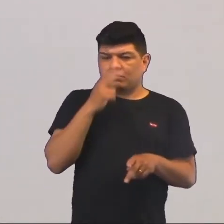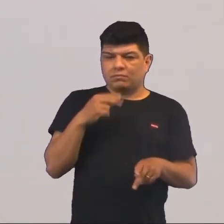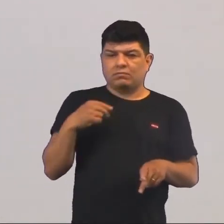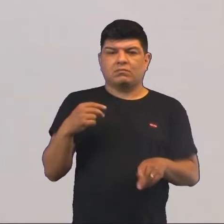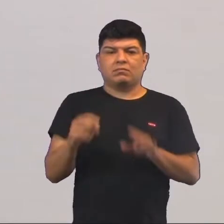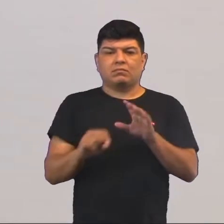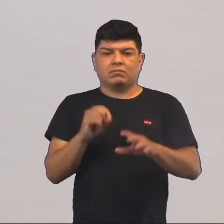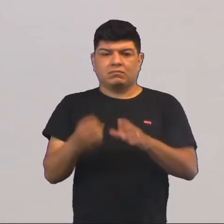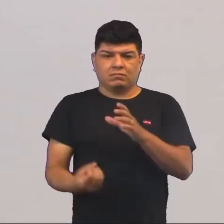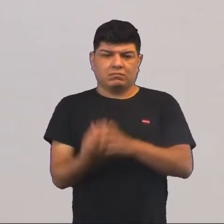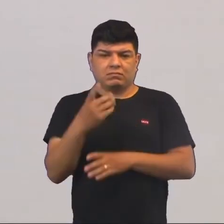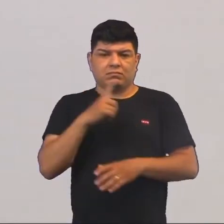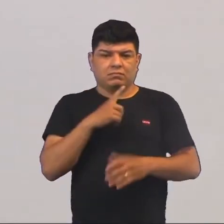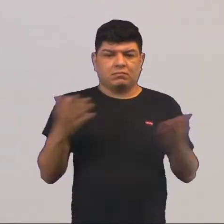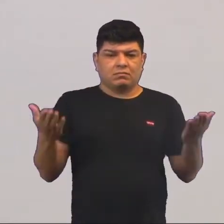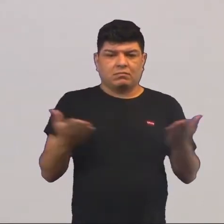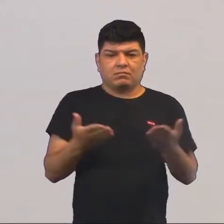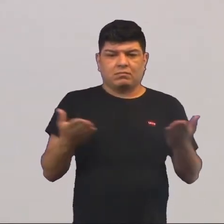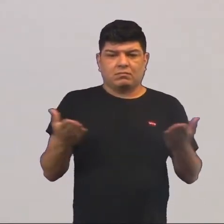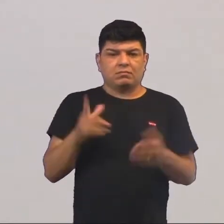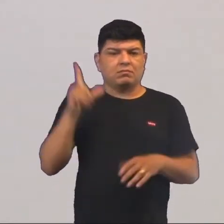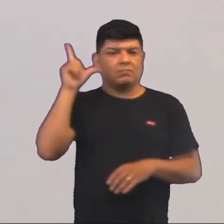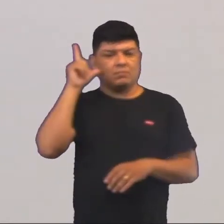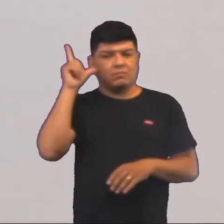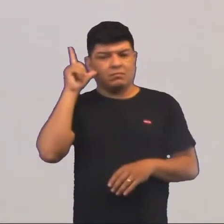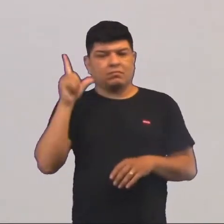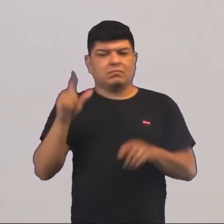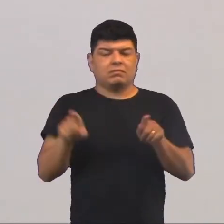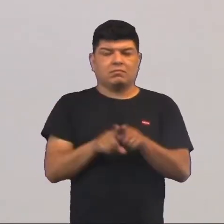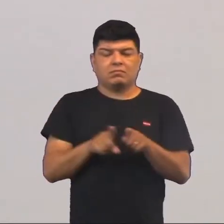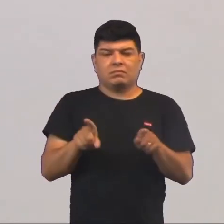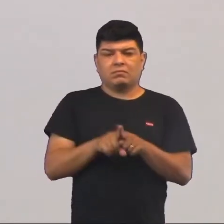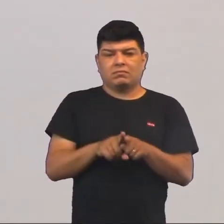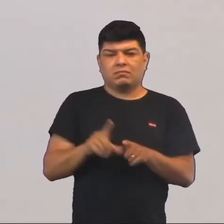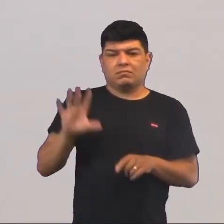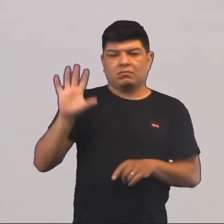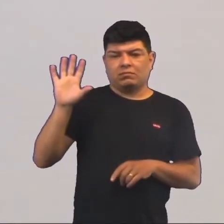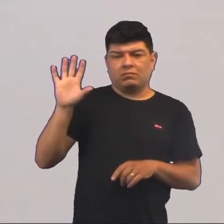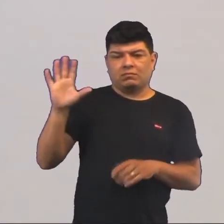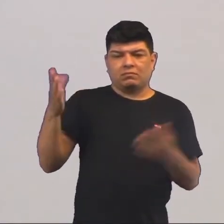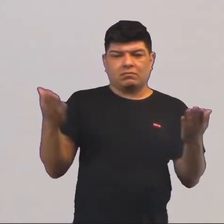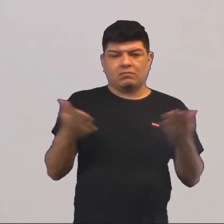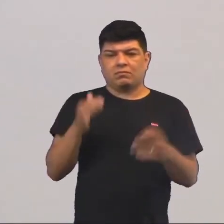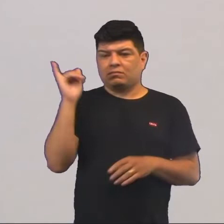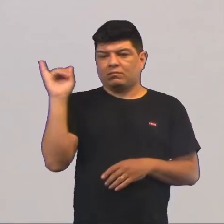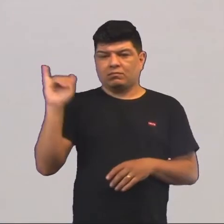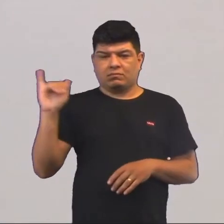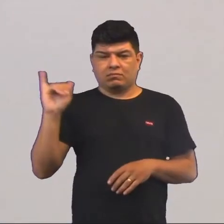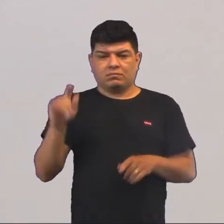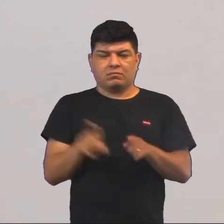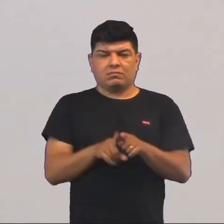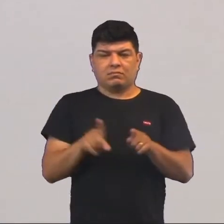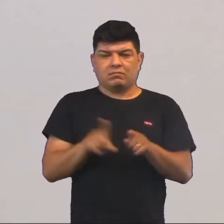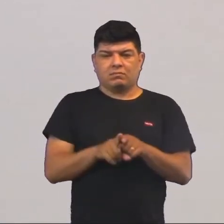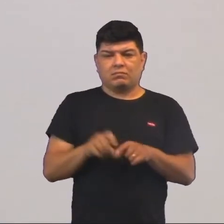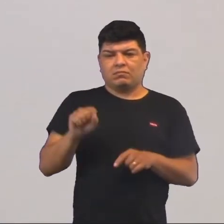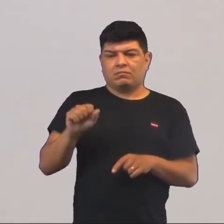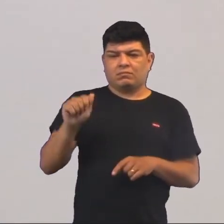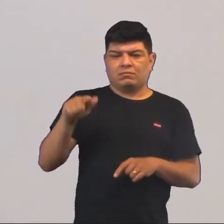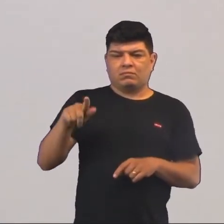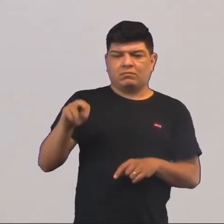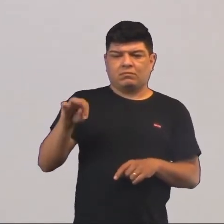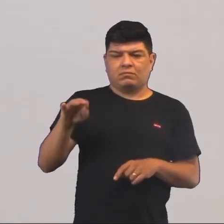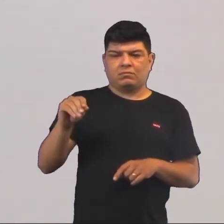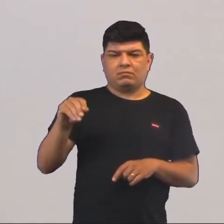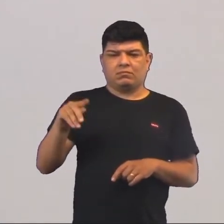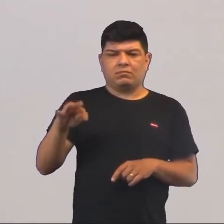com as formações que a gente tem hoje, né? Os latinos, né, lá na região que hoje é a Itália, a gente tem os saxões na